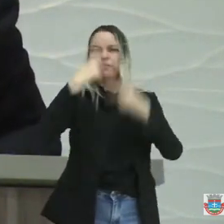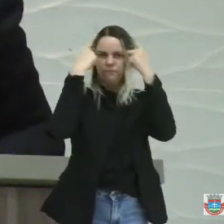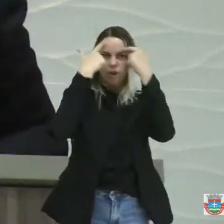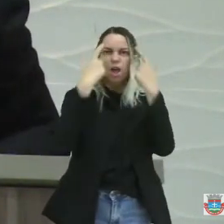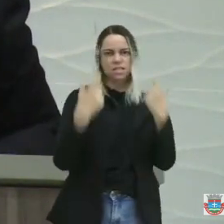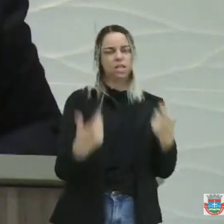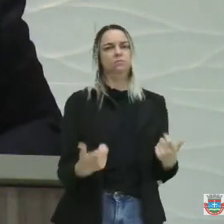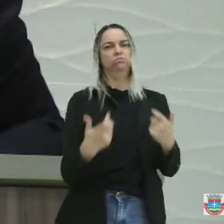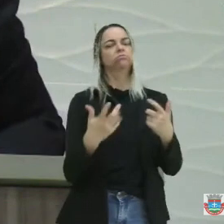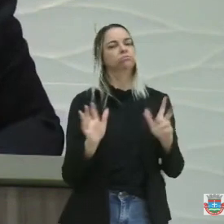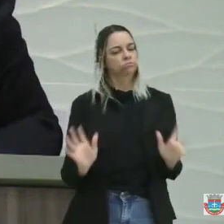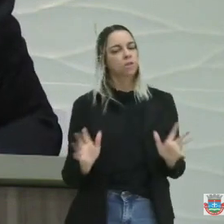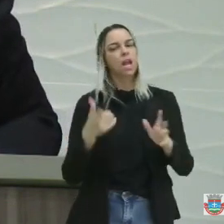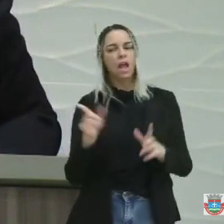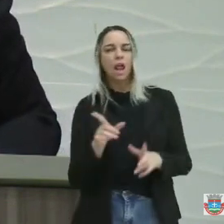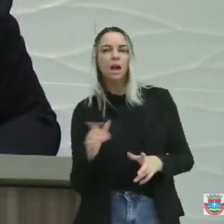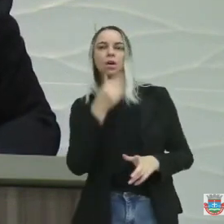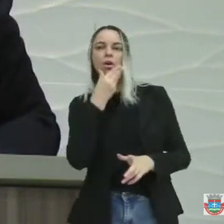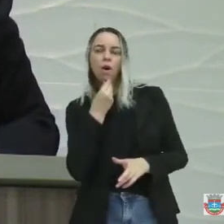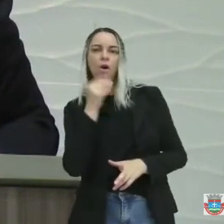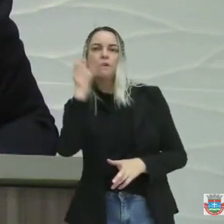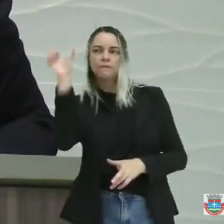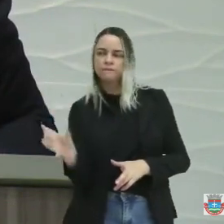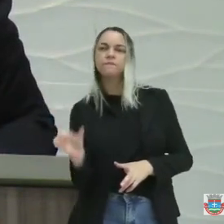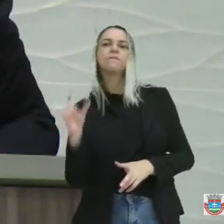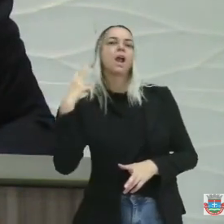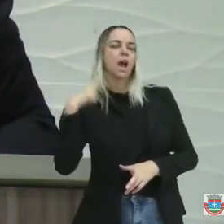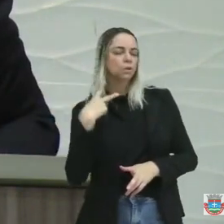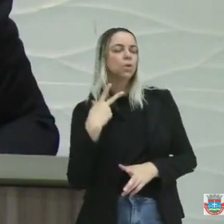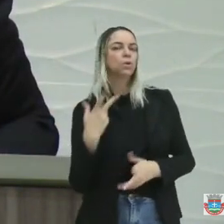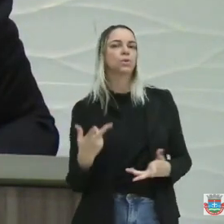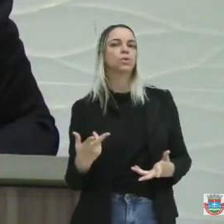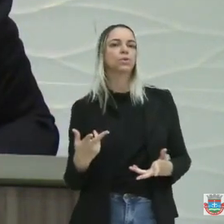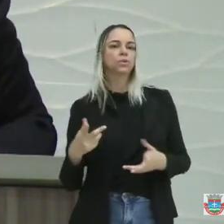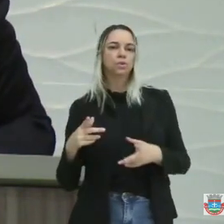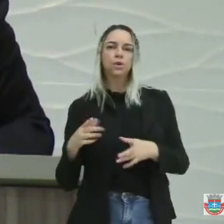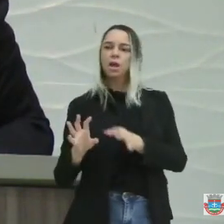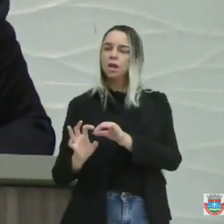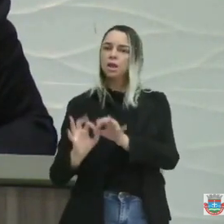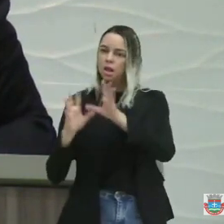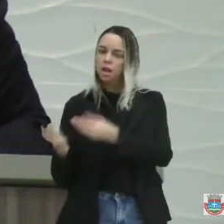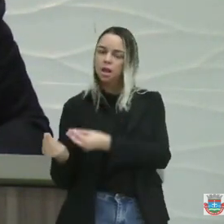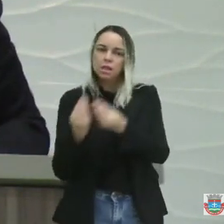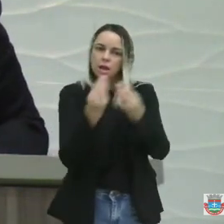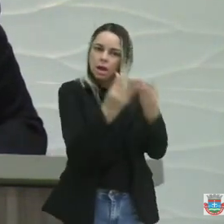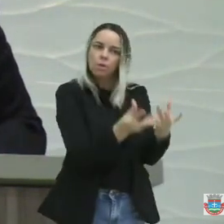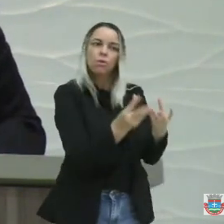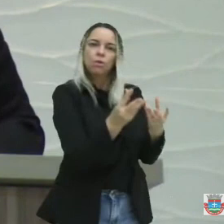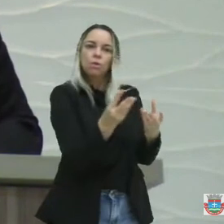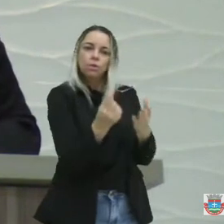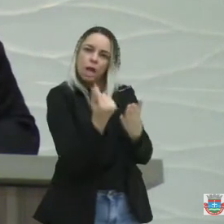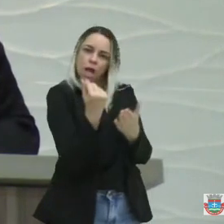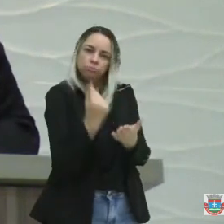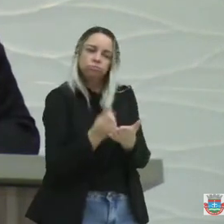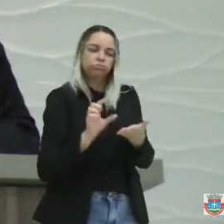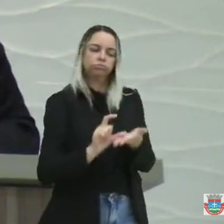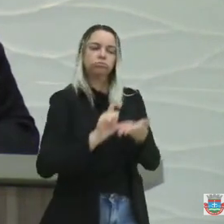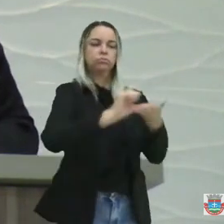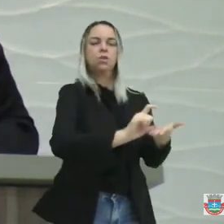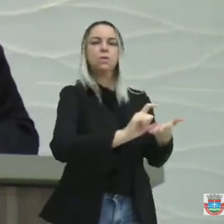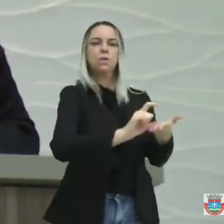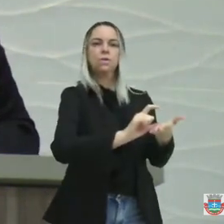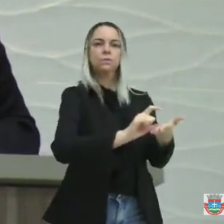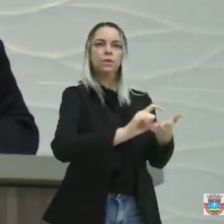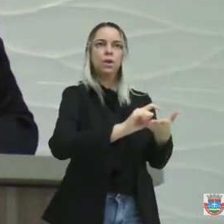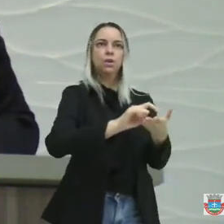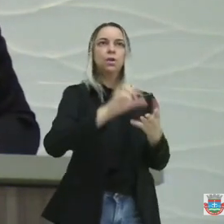ele disponibilizou para comprar drones para a polícia ficar rodando os drones